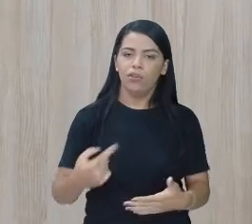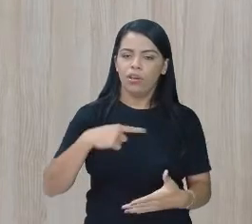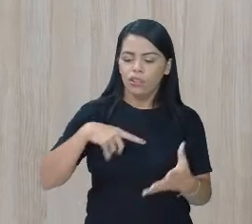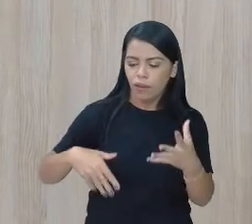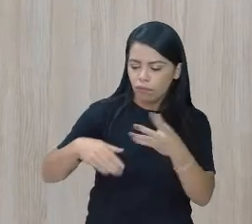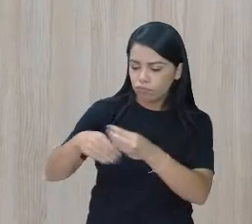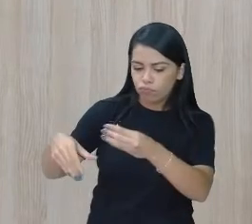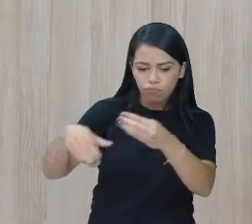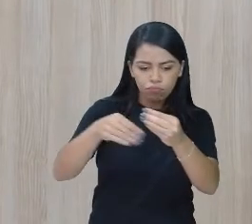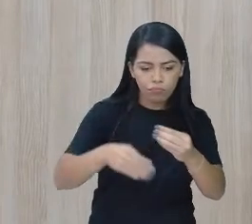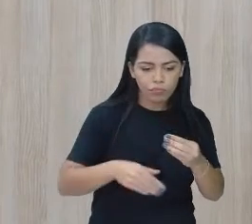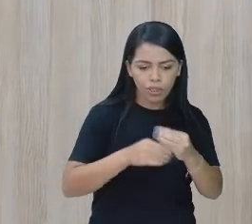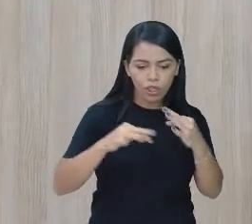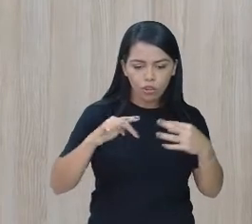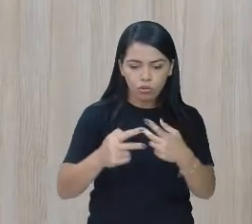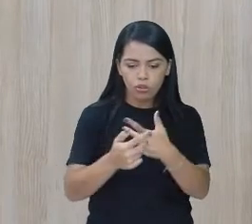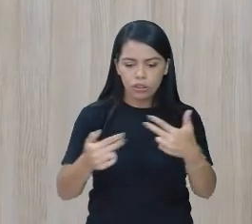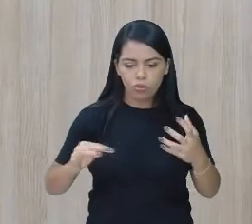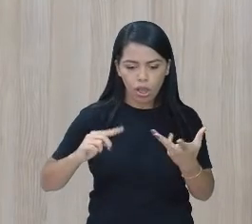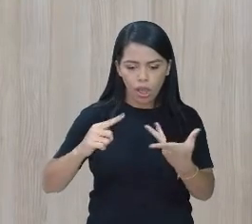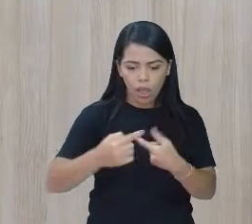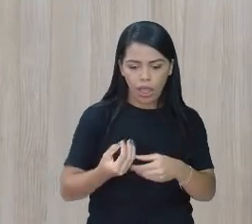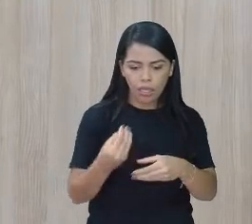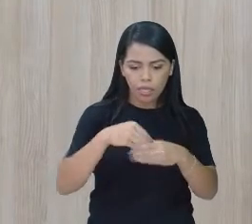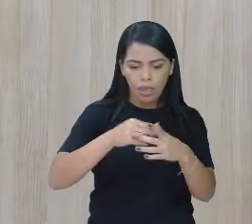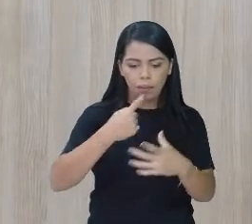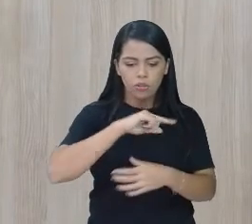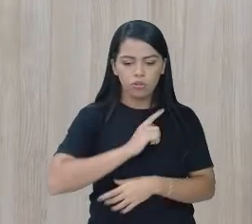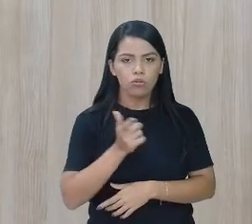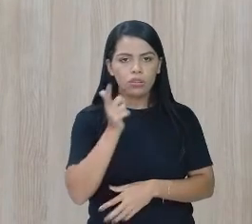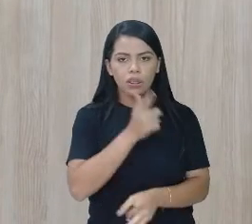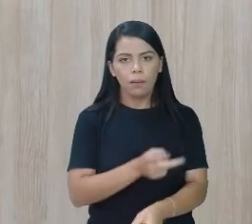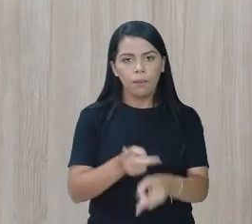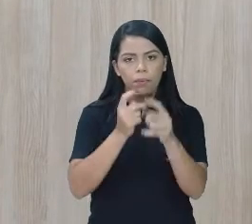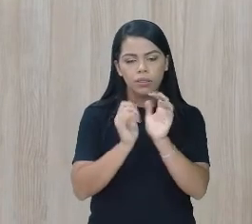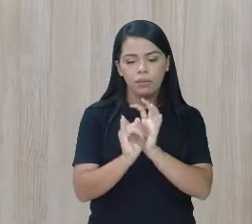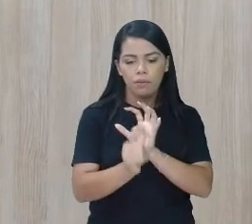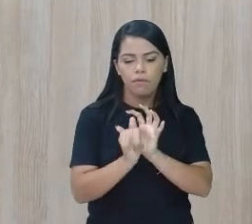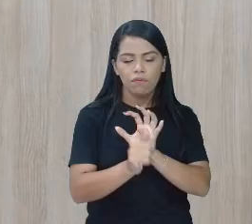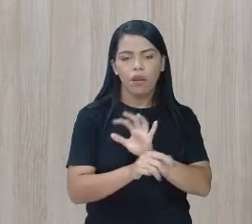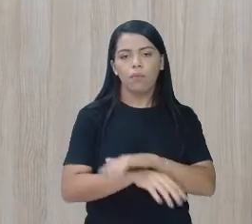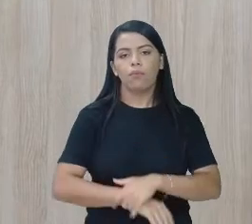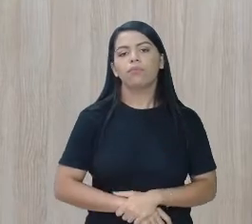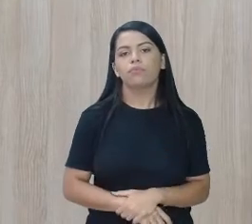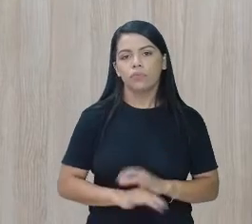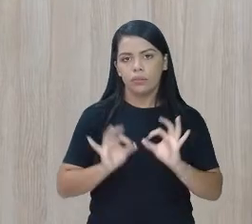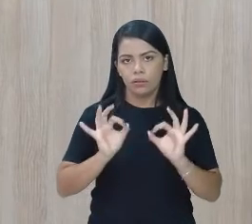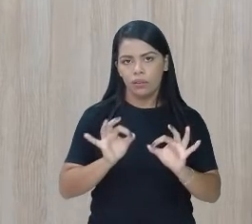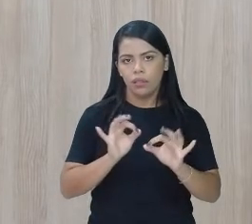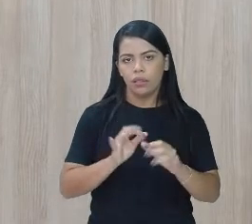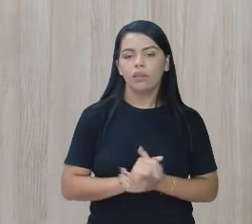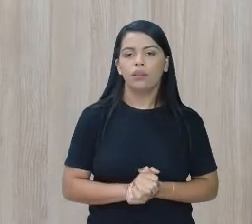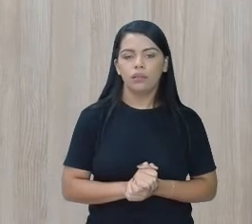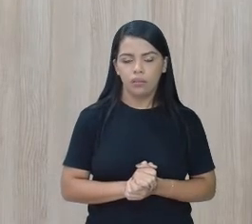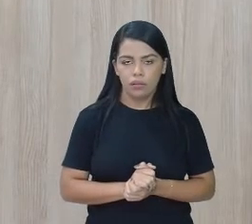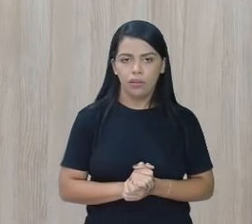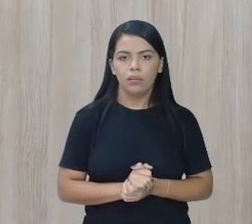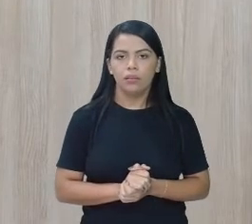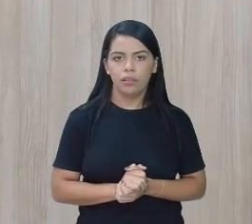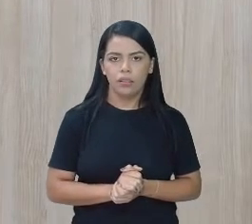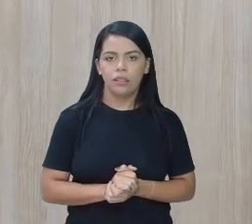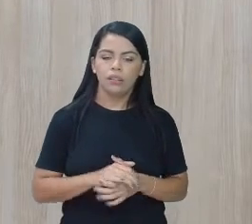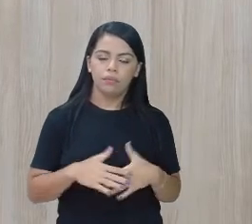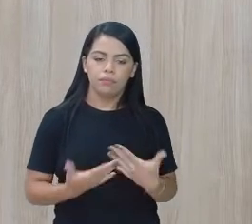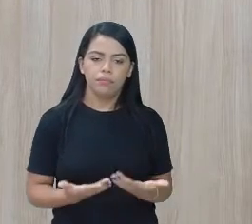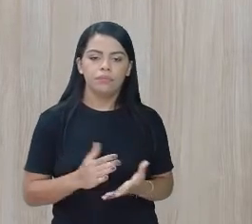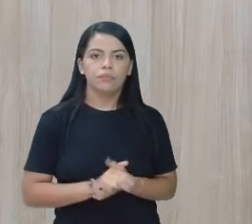somando essas pecinhas para montar esse quebra-cabeça das características que fazem a fábula ser